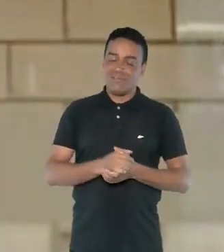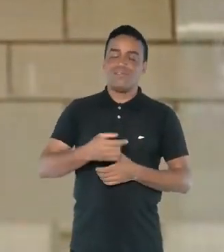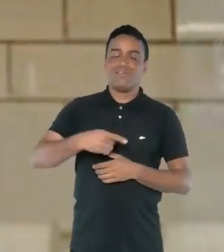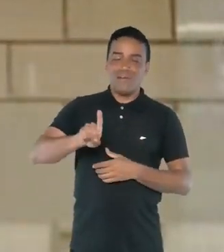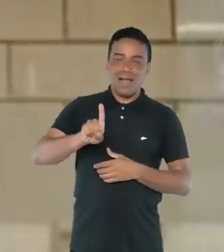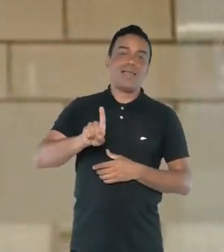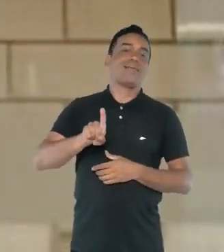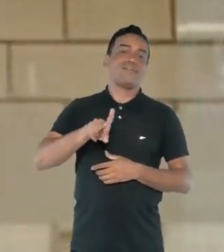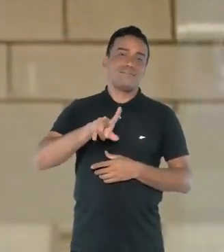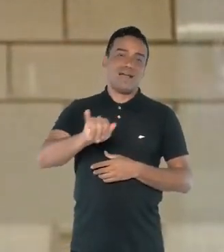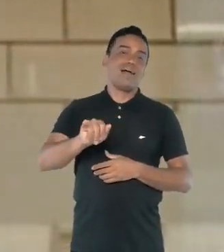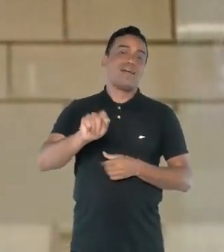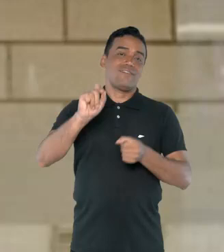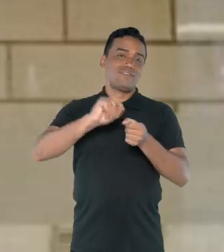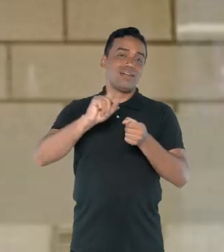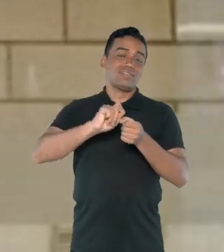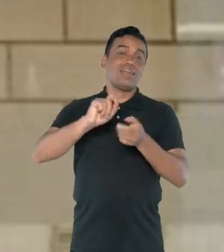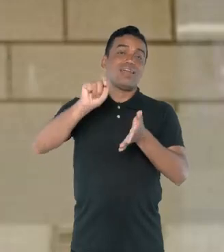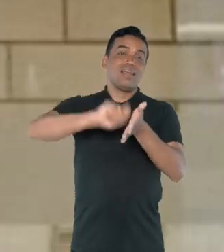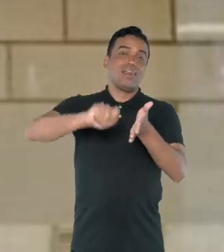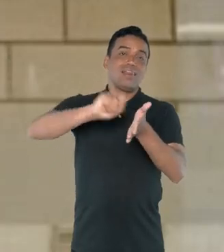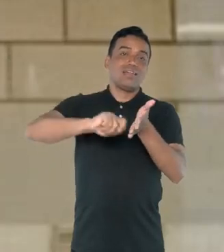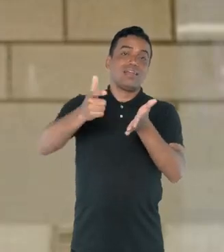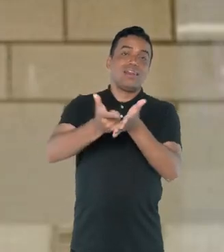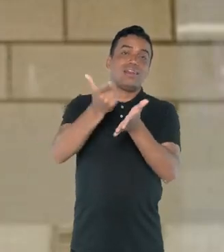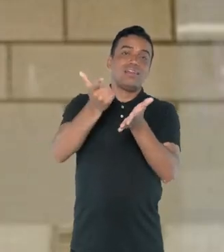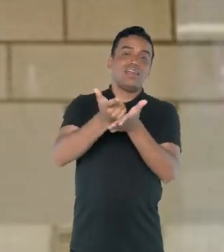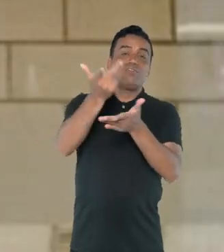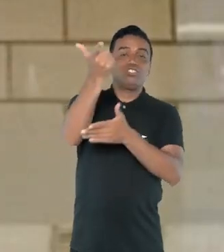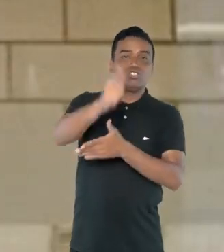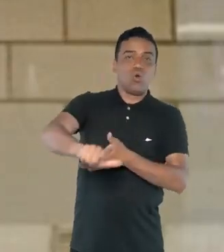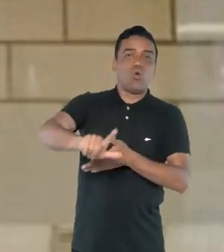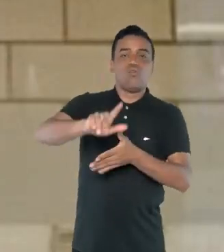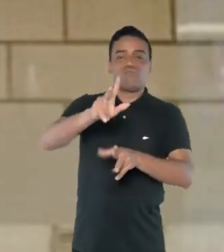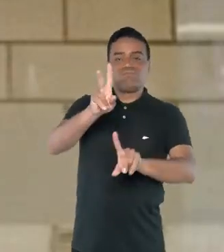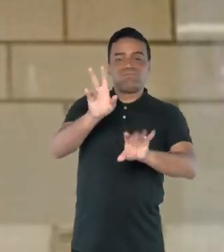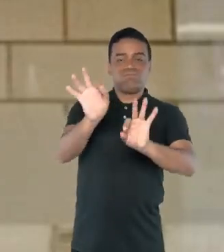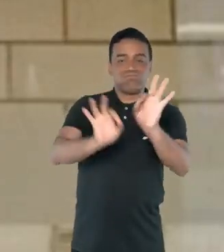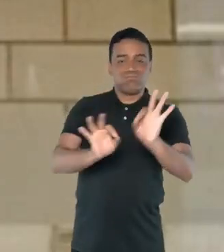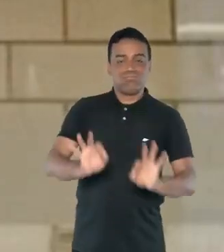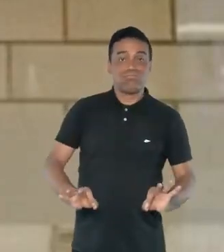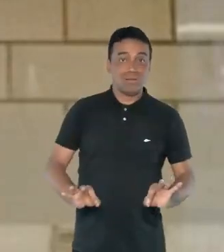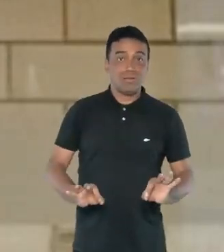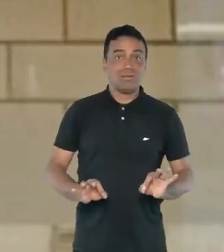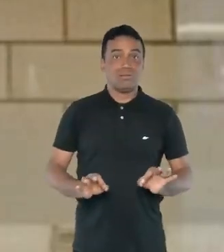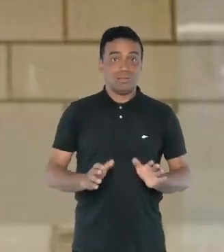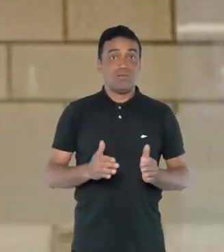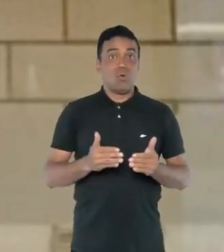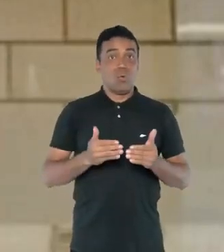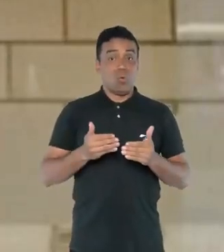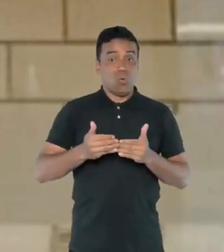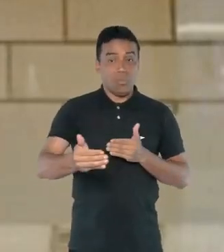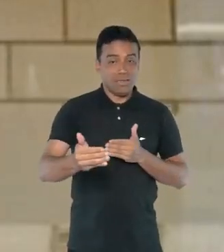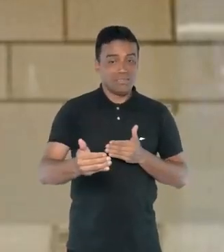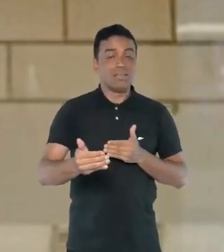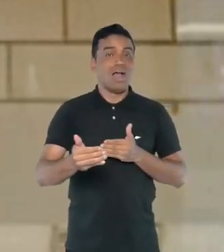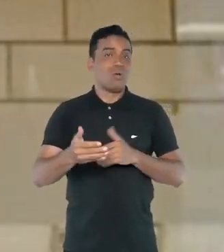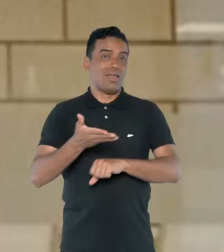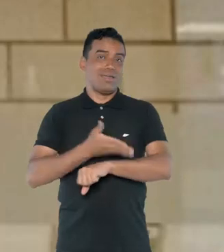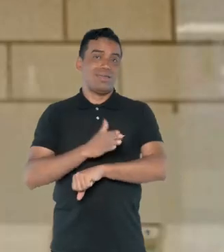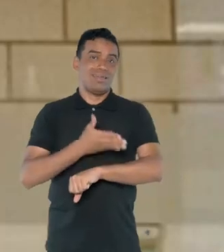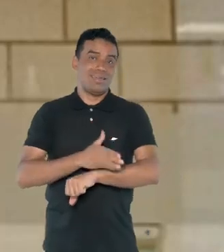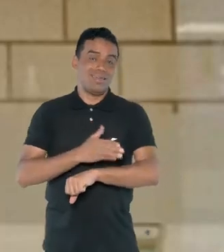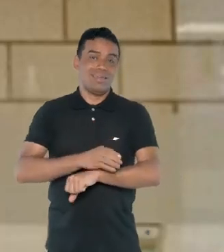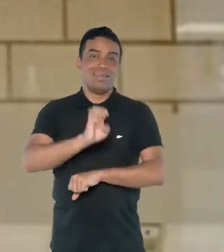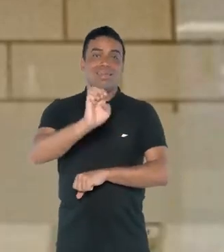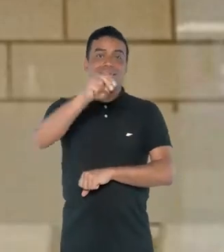livro. Ele vai dizer, eu vou começar a usar a forma ensaio,